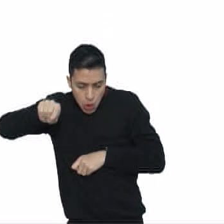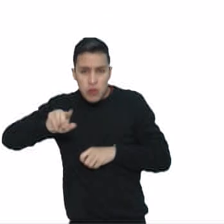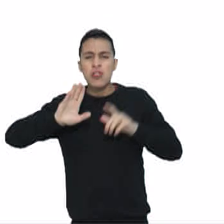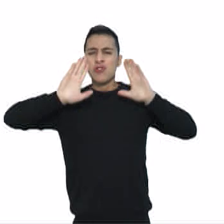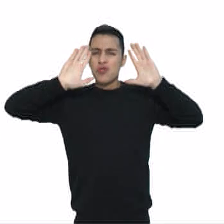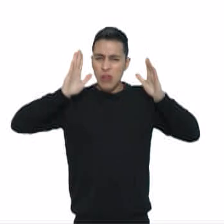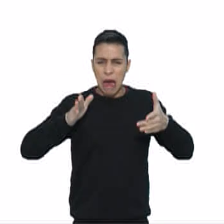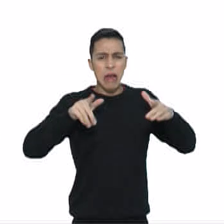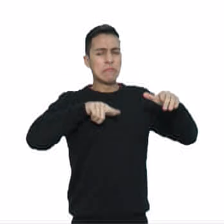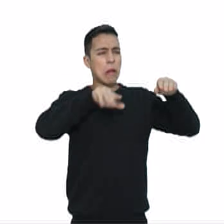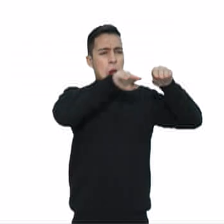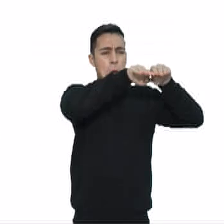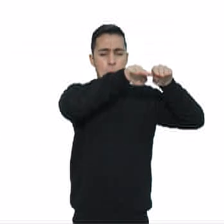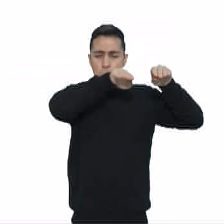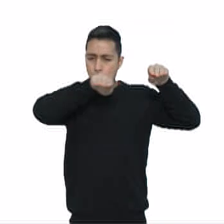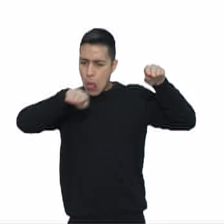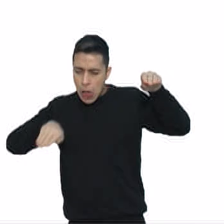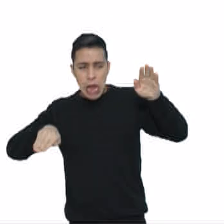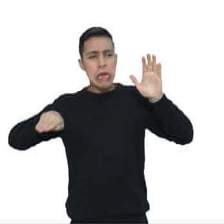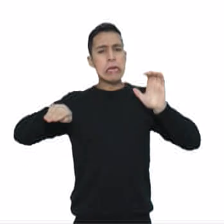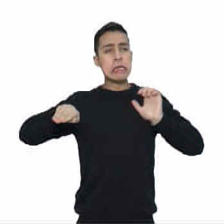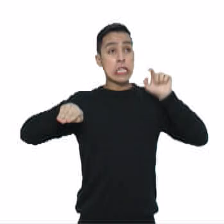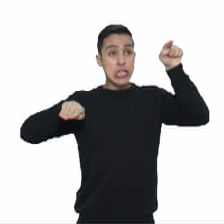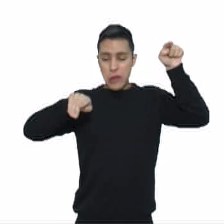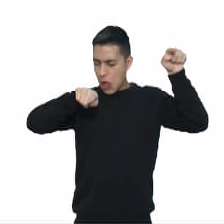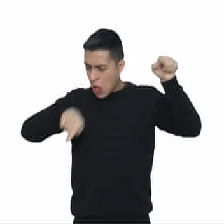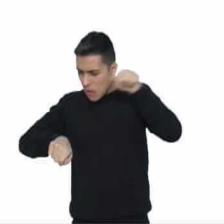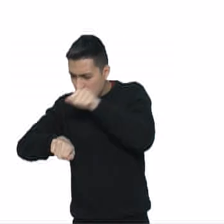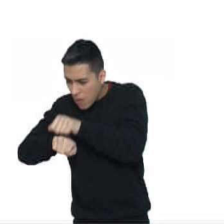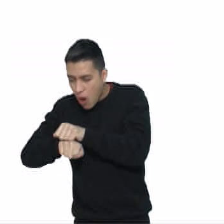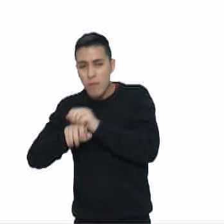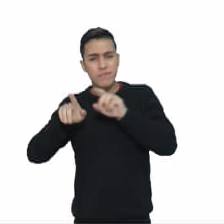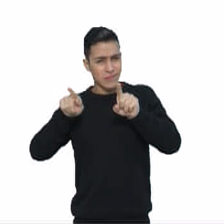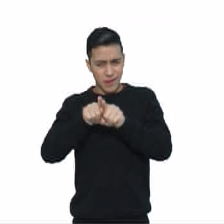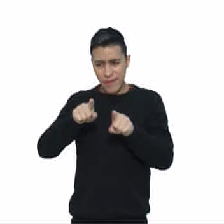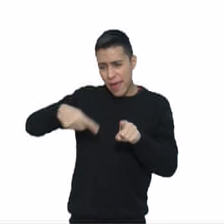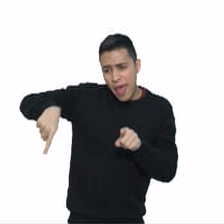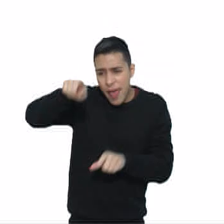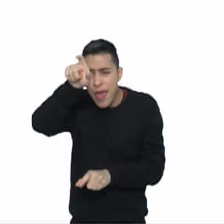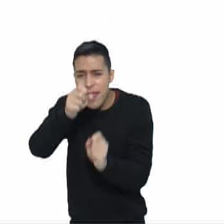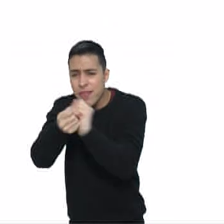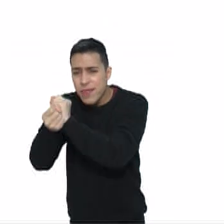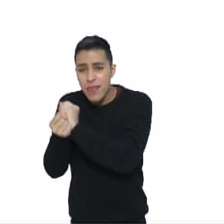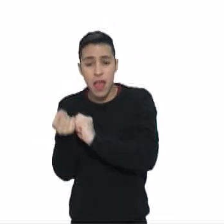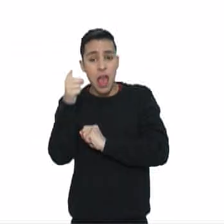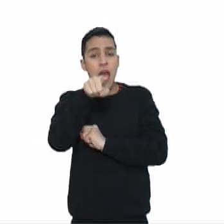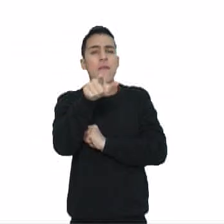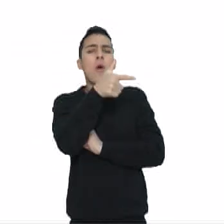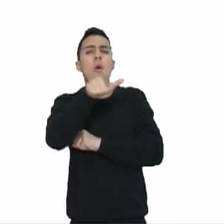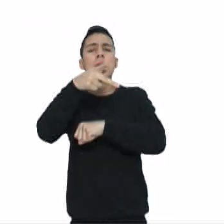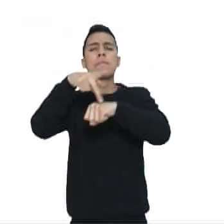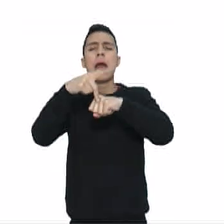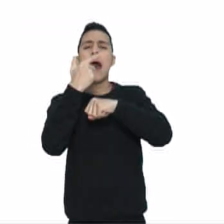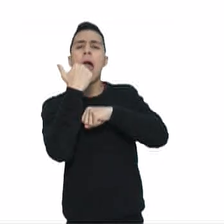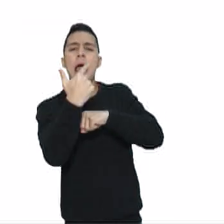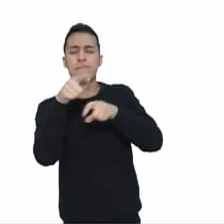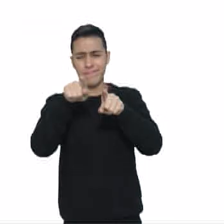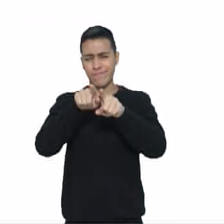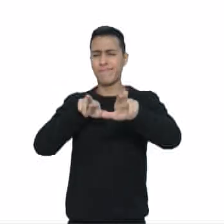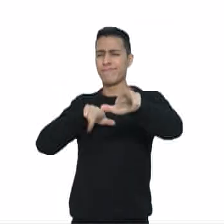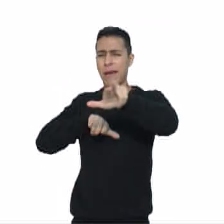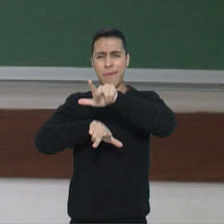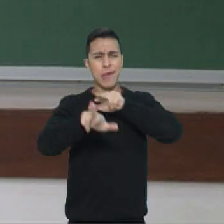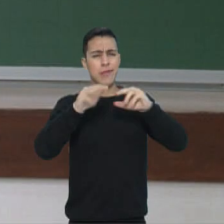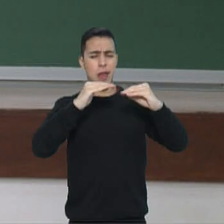muita diferença entre ricos e pobres, entre escravos e também entre os estrangeiros. Os